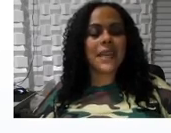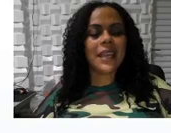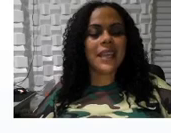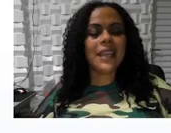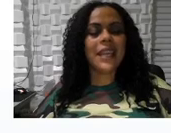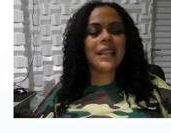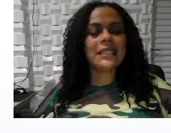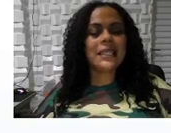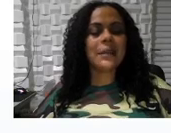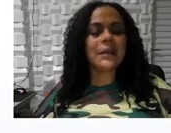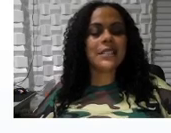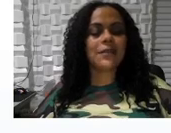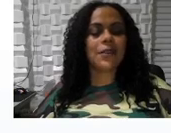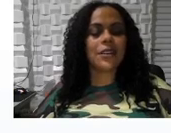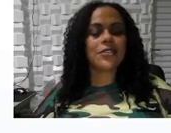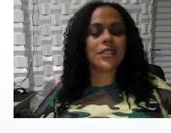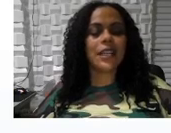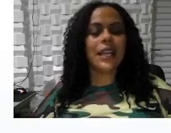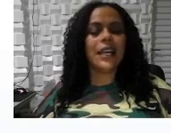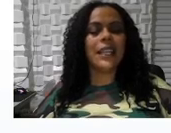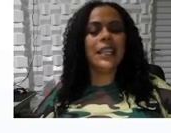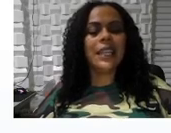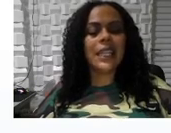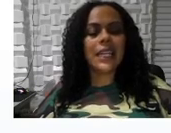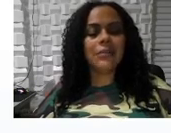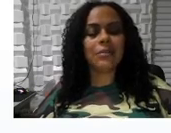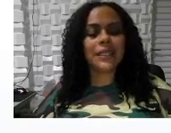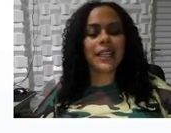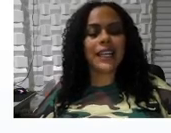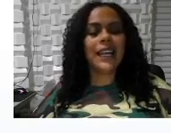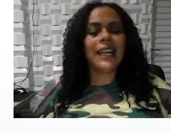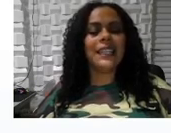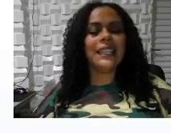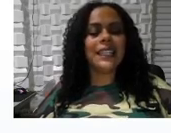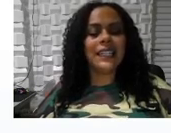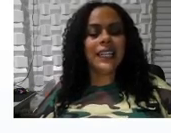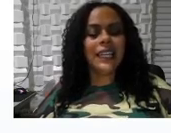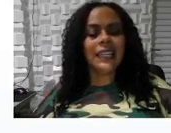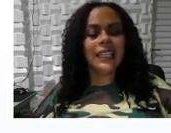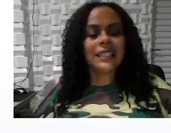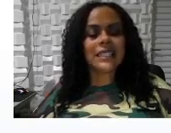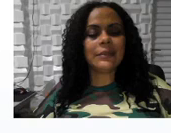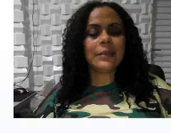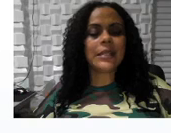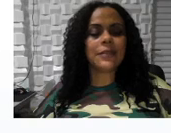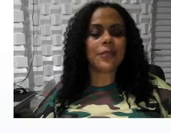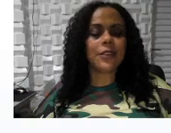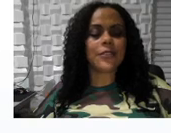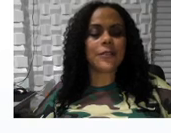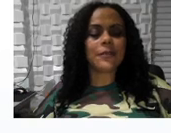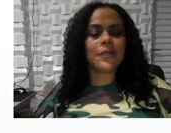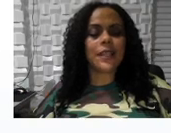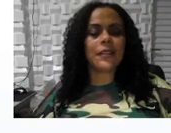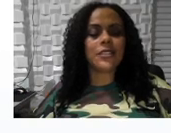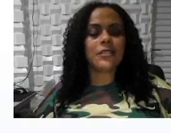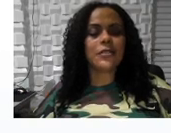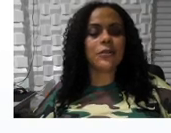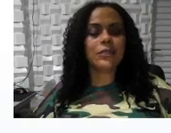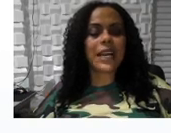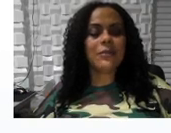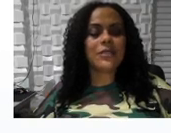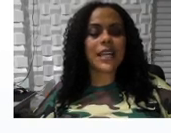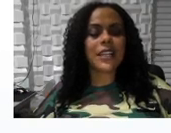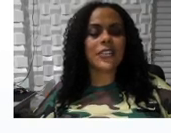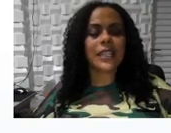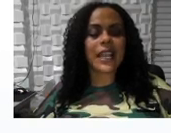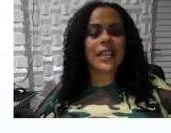é a sílaba mais forte. Lâmpada. Lã é a sílaba mais forte. Então, se nós contarmos lá